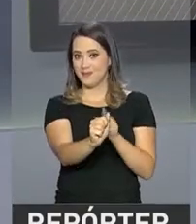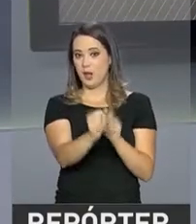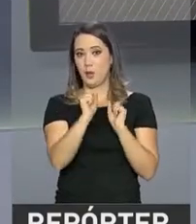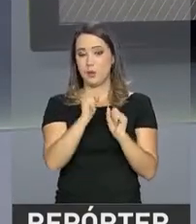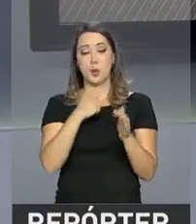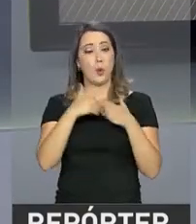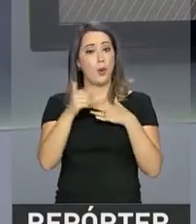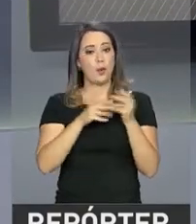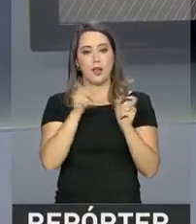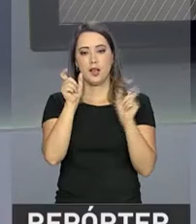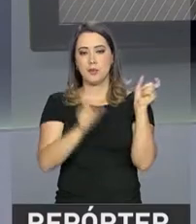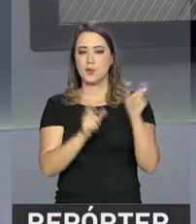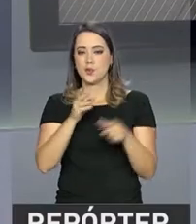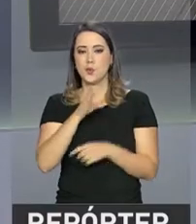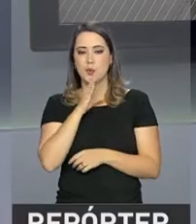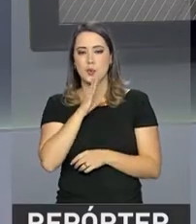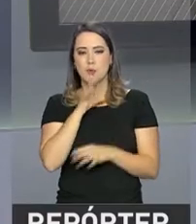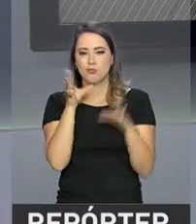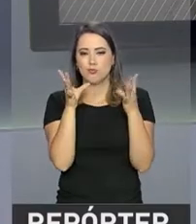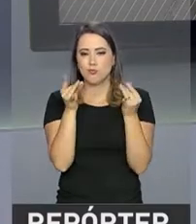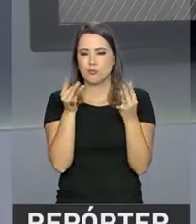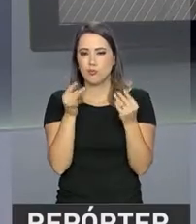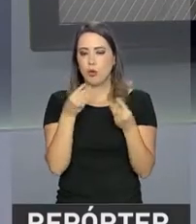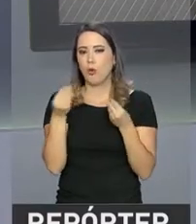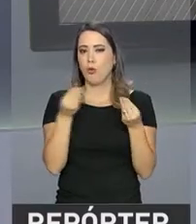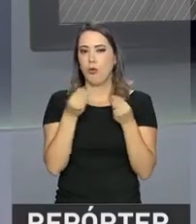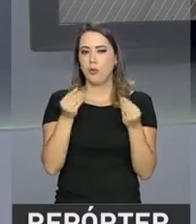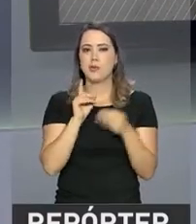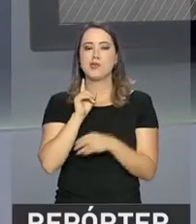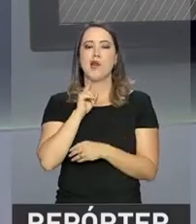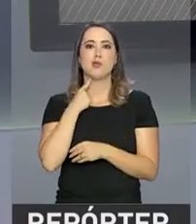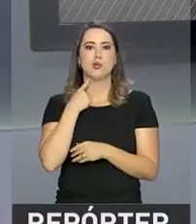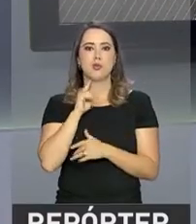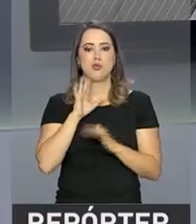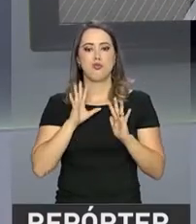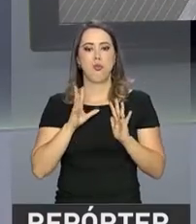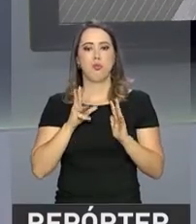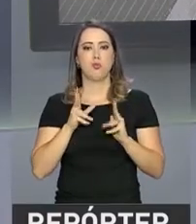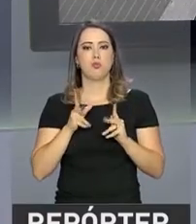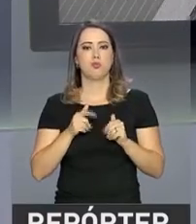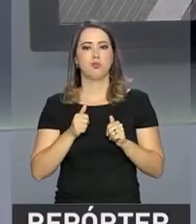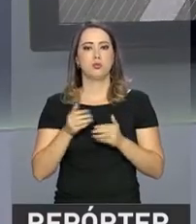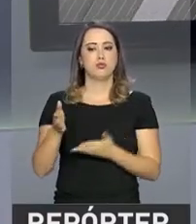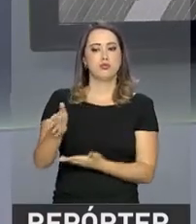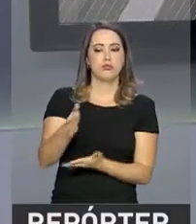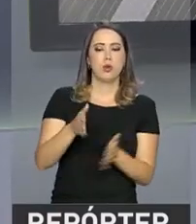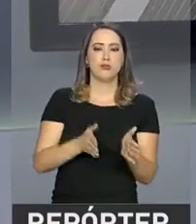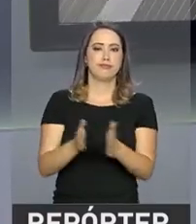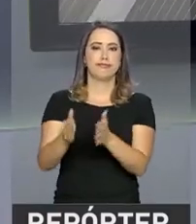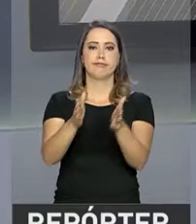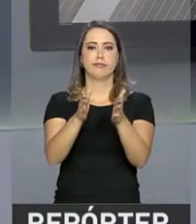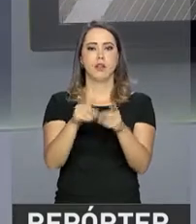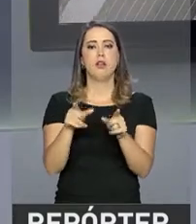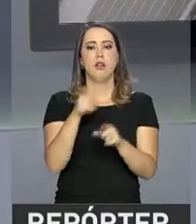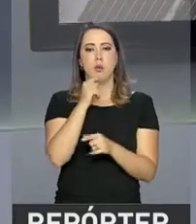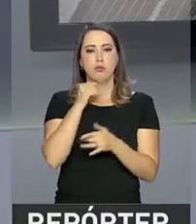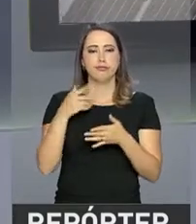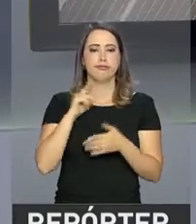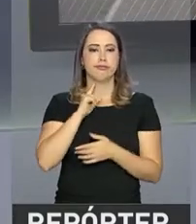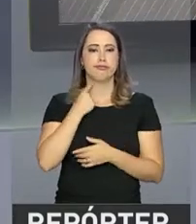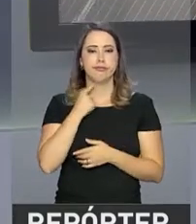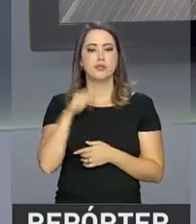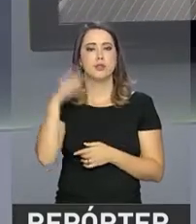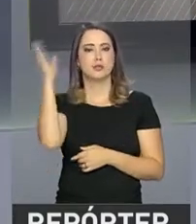pessoa conheça em detalhes a situação da coleta e do tratamento de esgoto no Brasil. Quem nos traz outras informações é a repórter